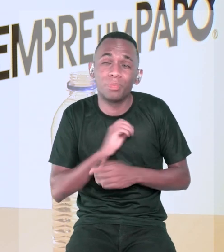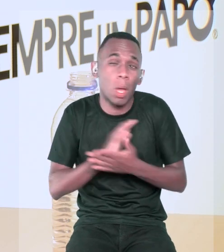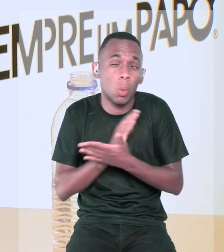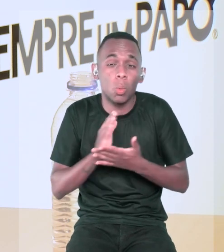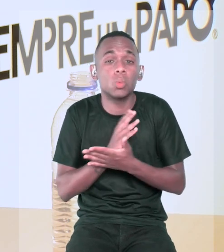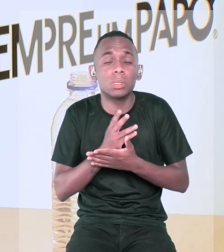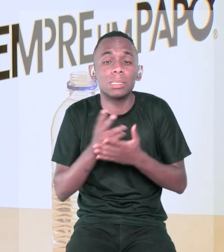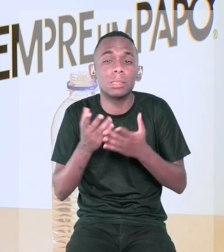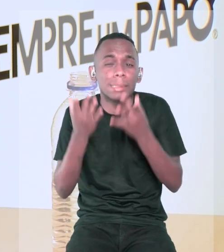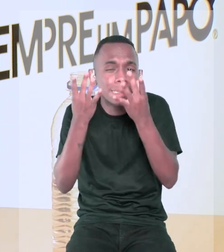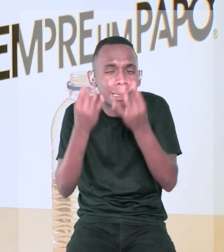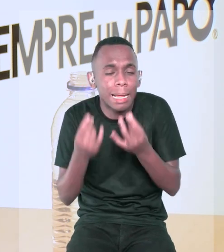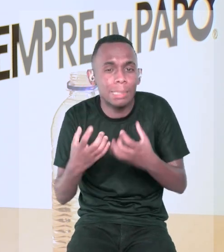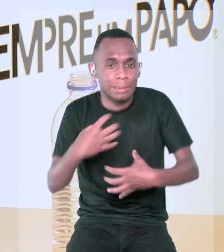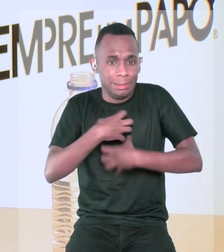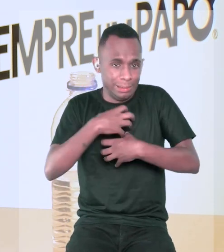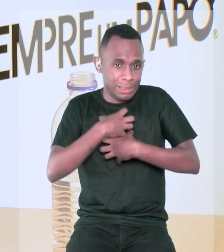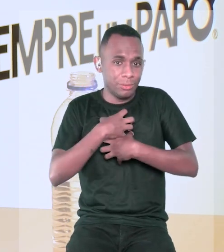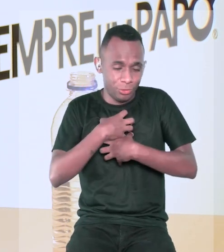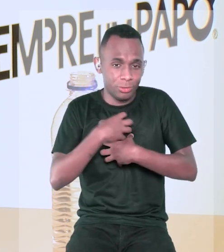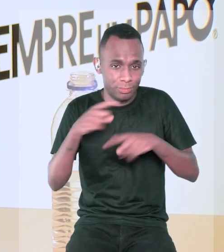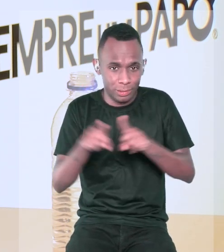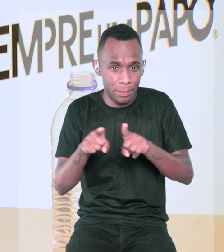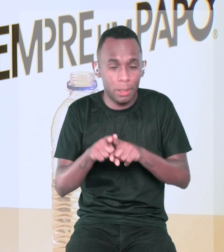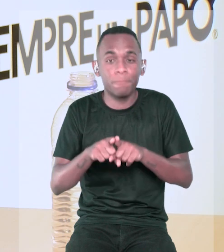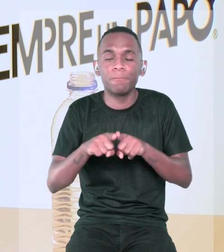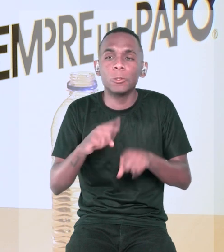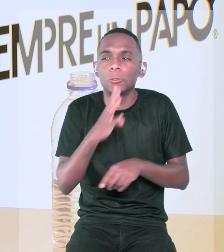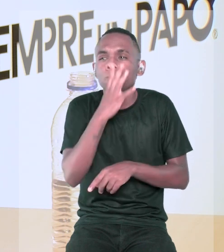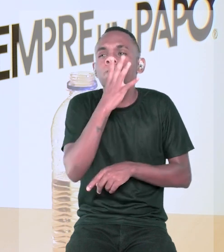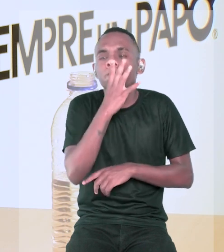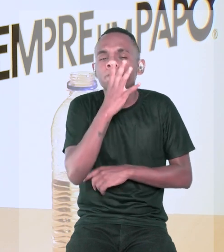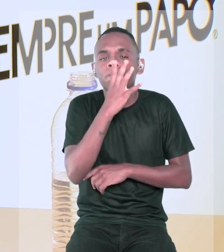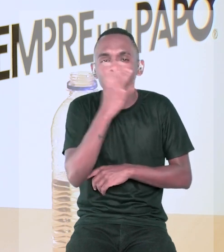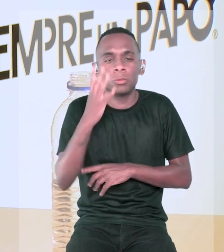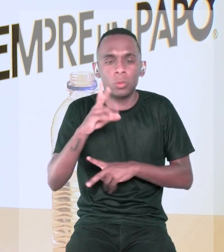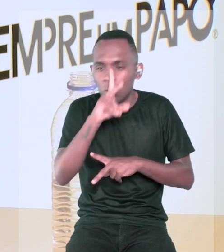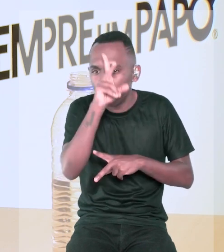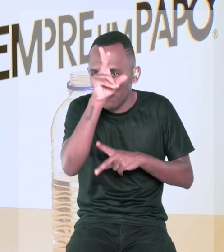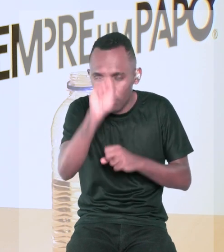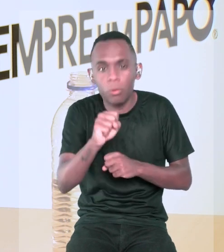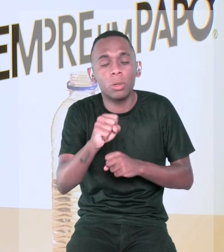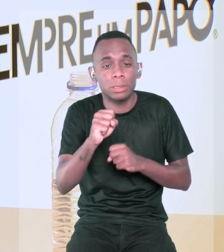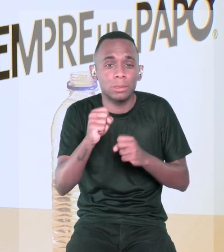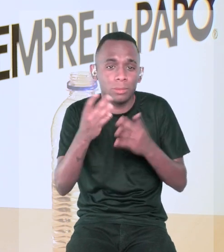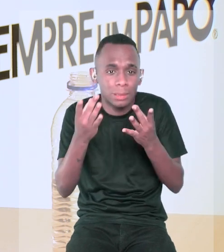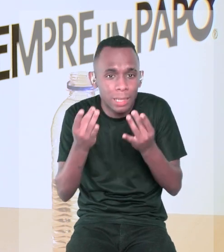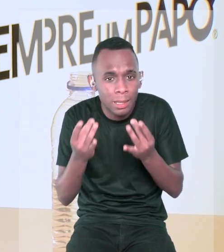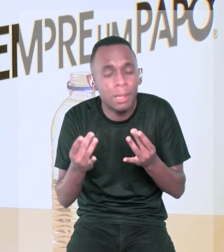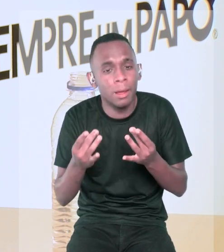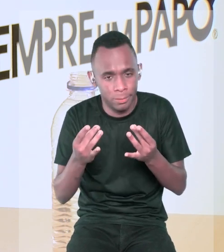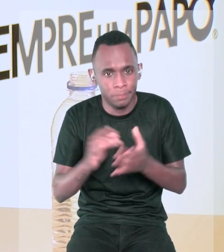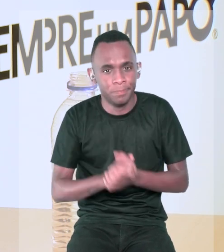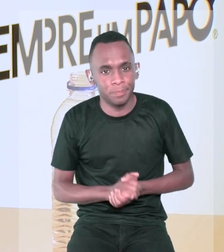amor que não é cego, mas é o único que enxerga, o encantamento de uma força na fragilidade ou de